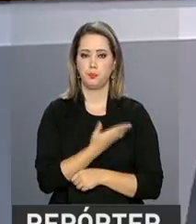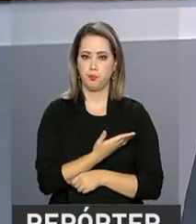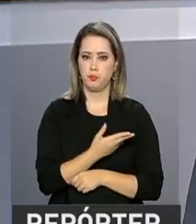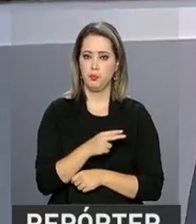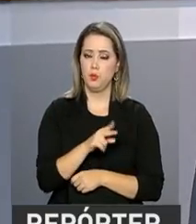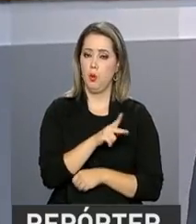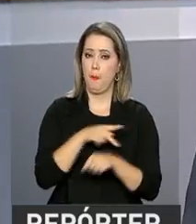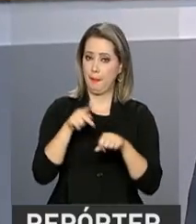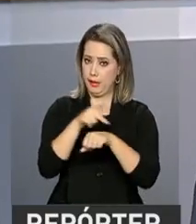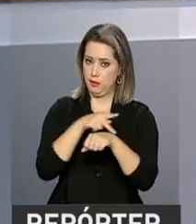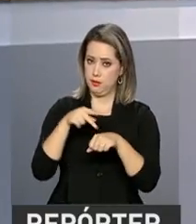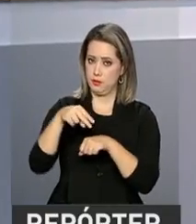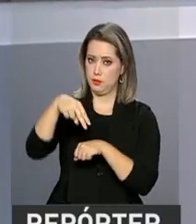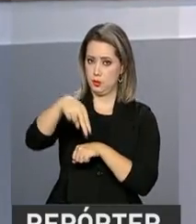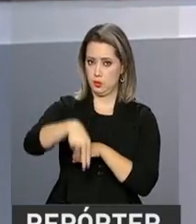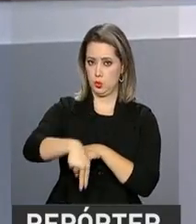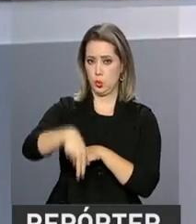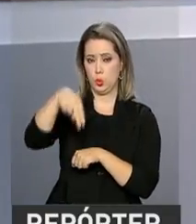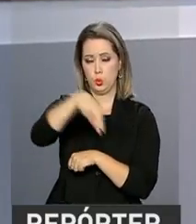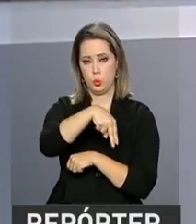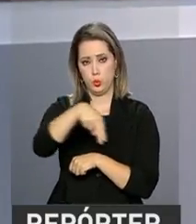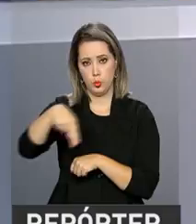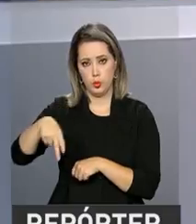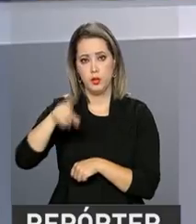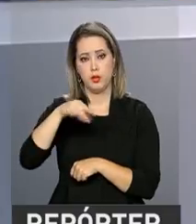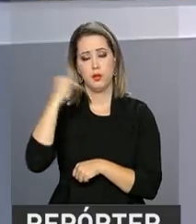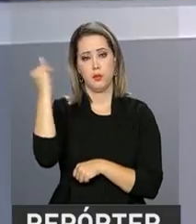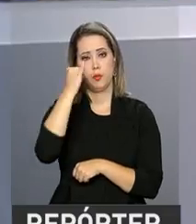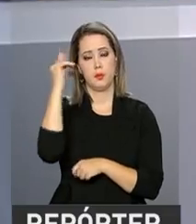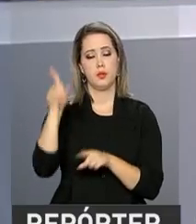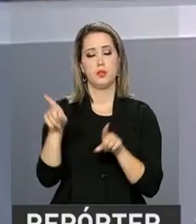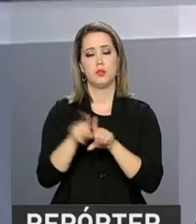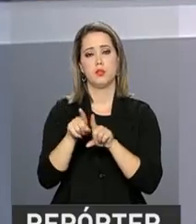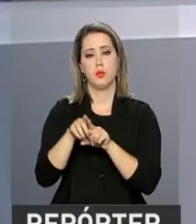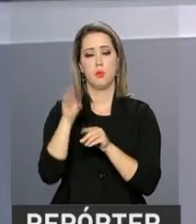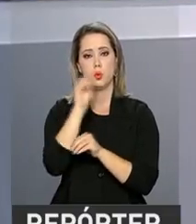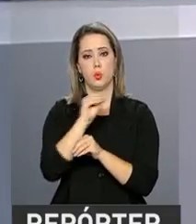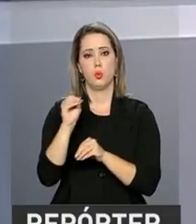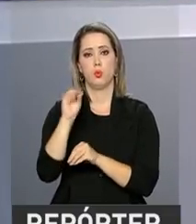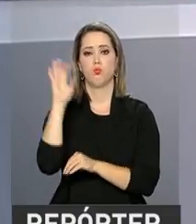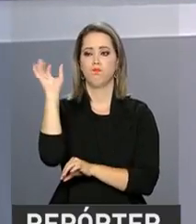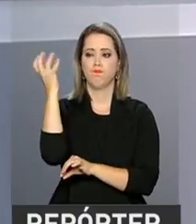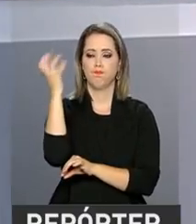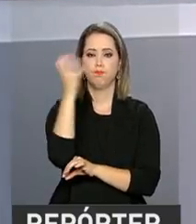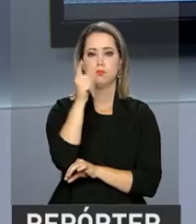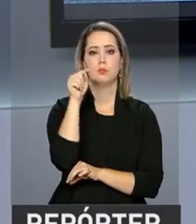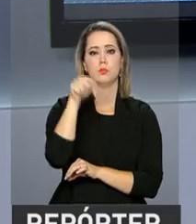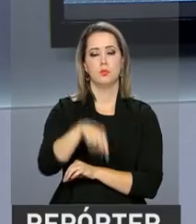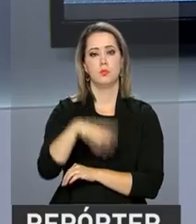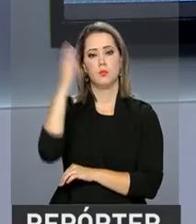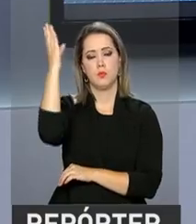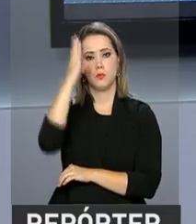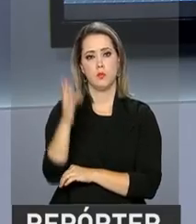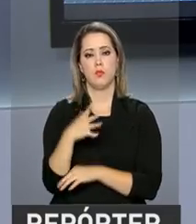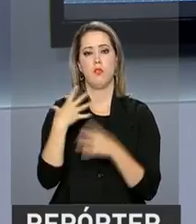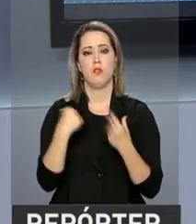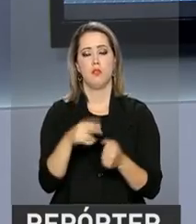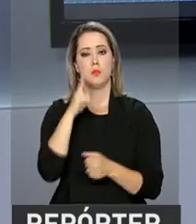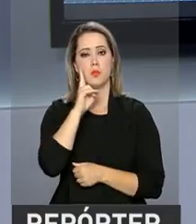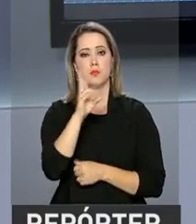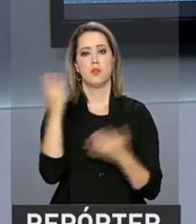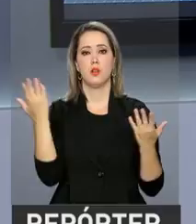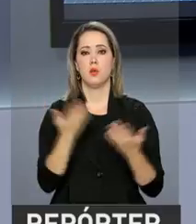noruega é um importante parceiro do brasil também na preservação ambiental aqui no território brasileiro nós vamos então conhecer agora